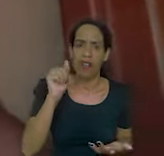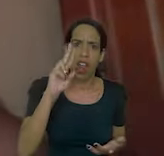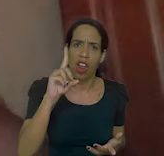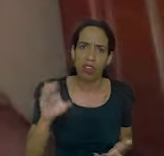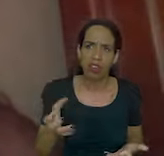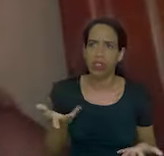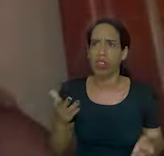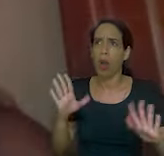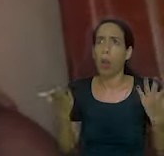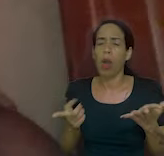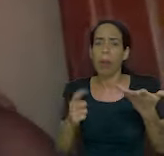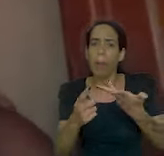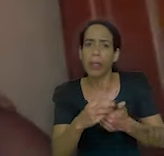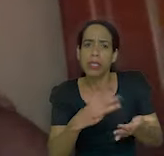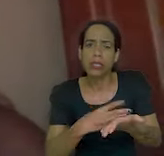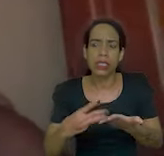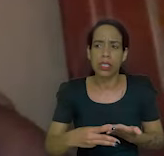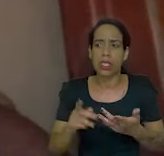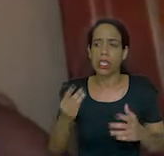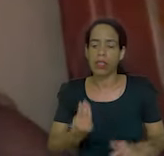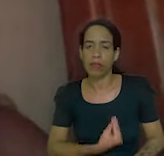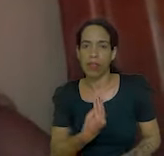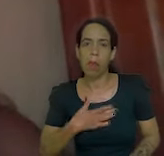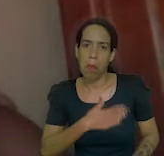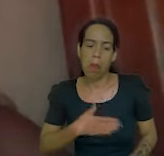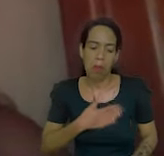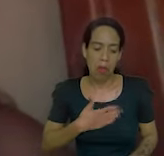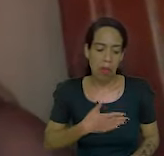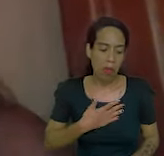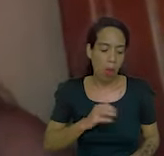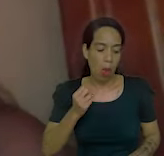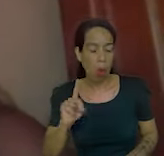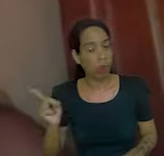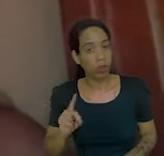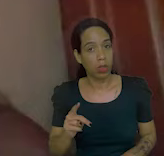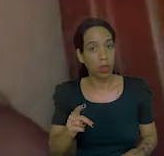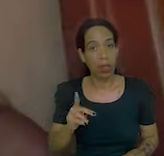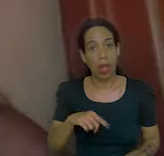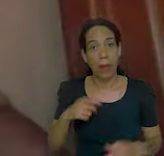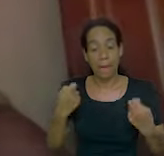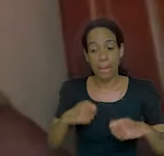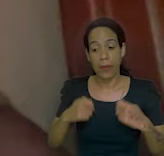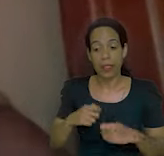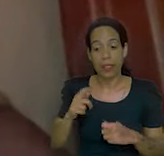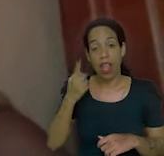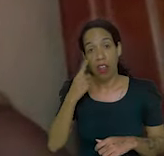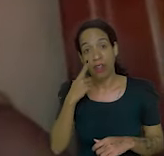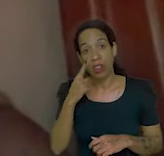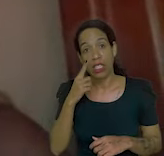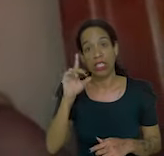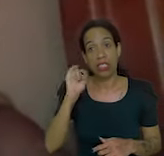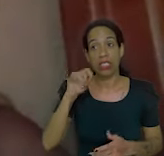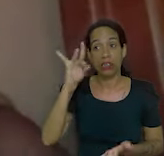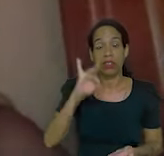tem uma fraude, os requisitos da terceirização, eles estão satisfeitos ou não estão satisfeitos? É isso que a gente tem sempre que verificar, se